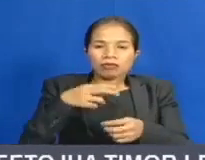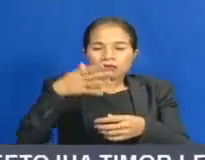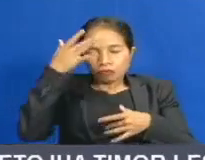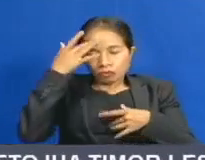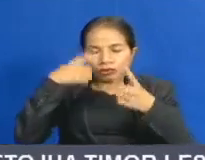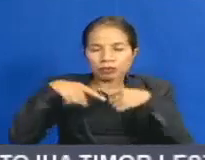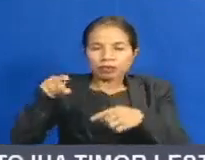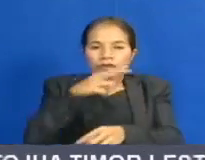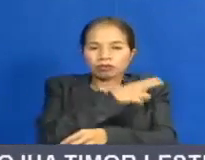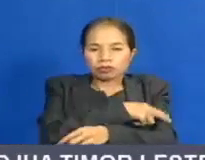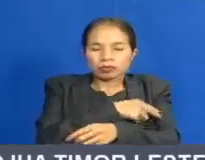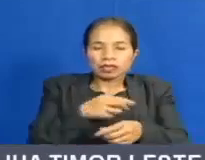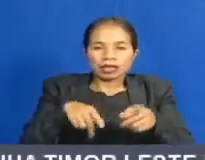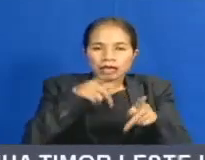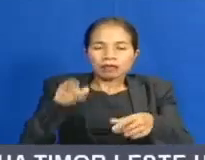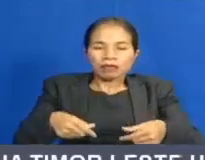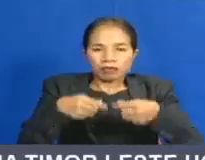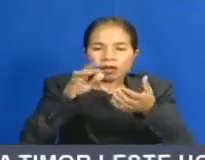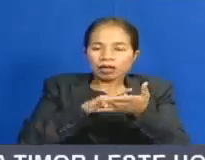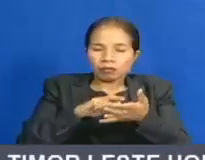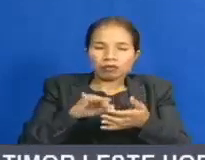mai, ay moruk nenaran la hatene.